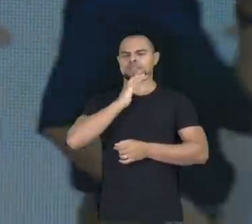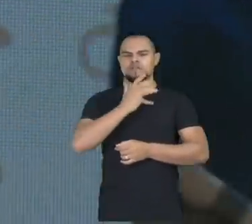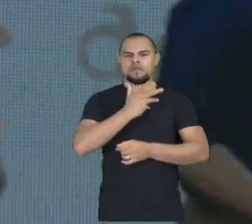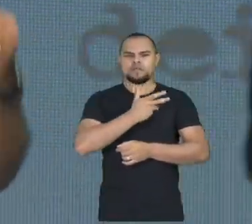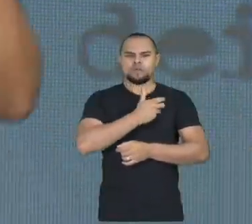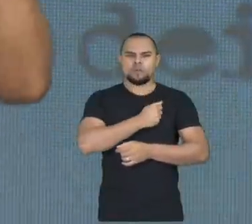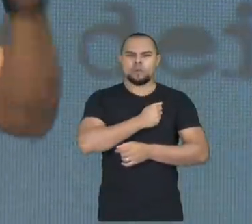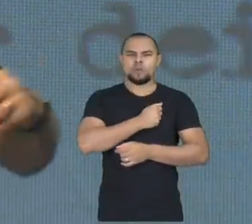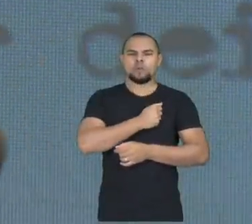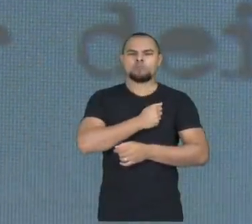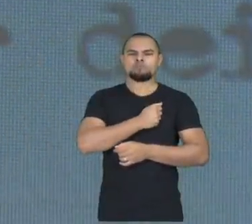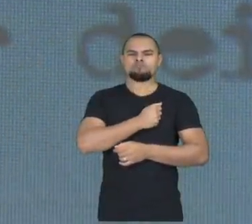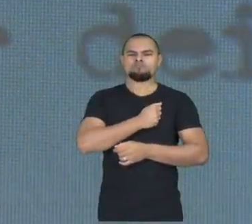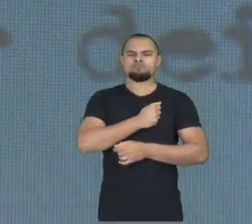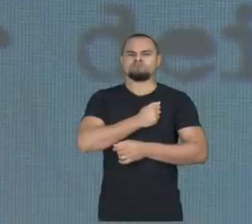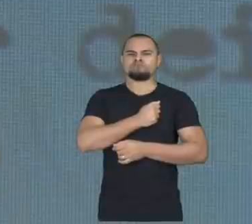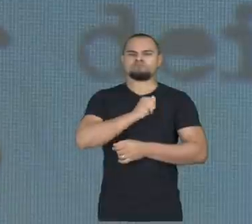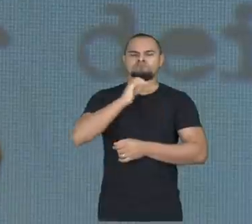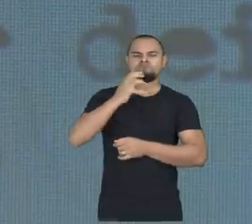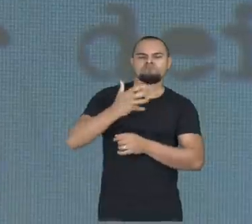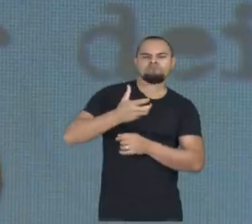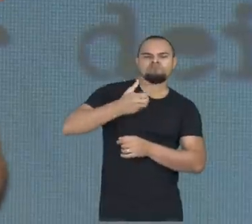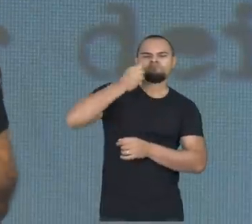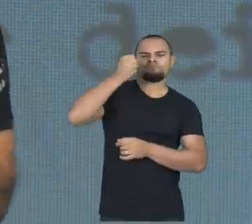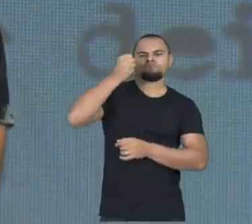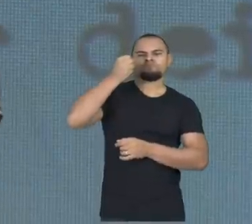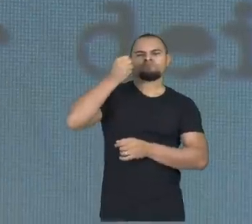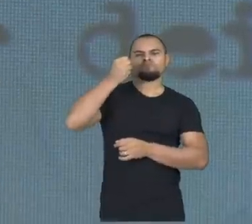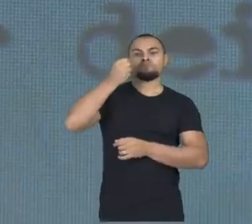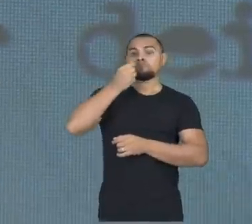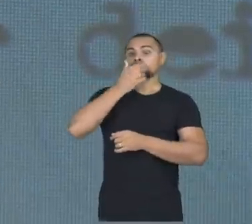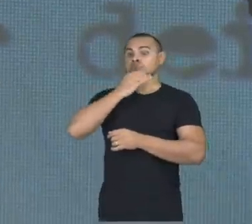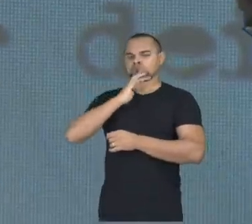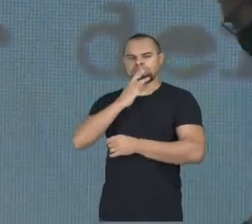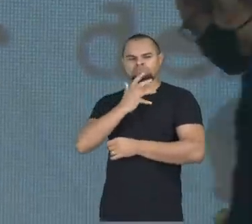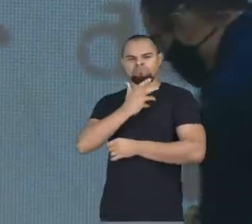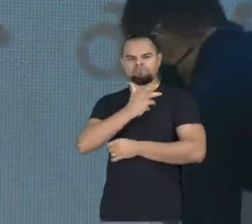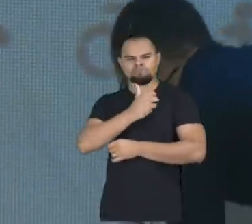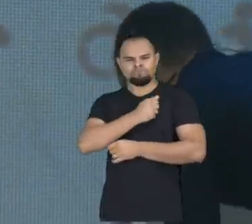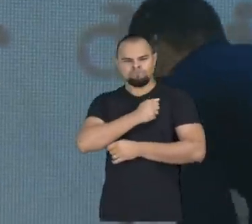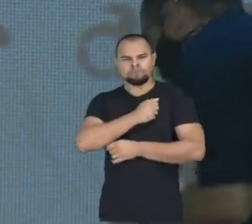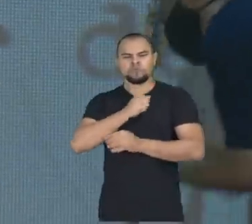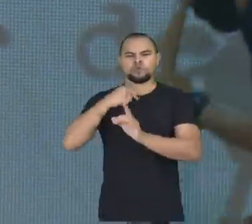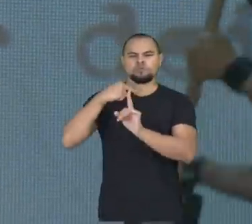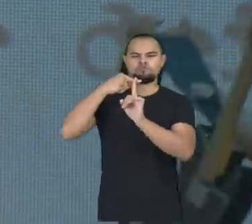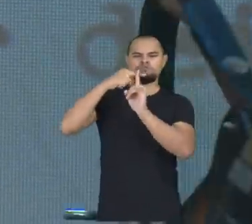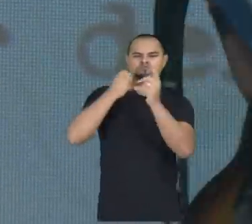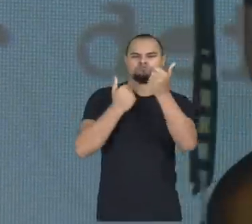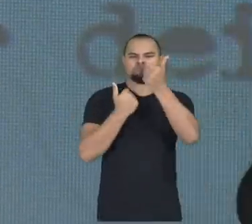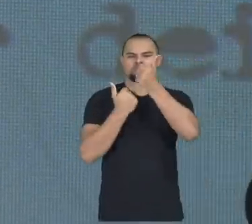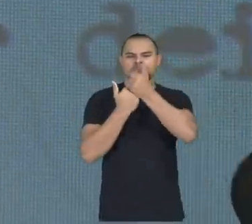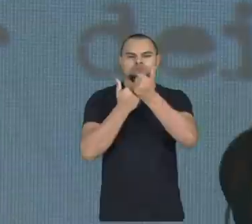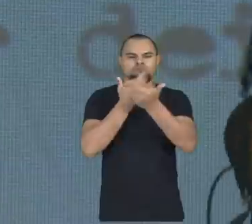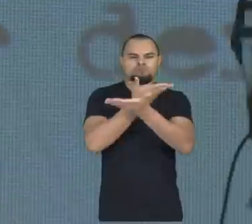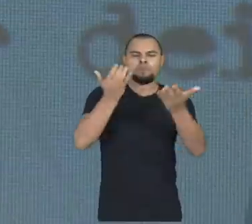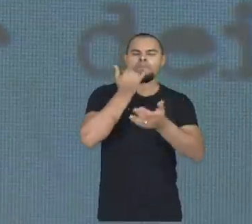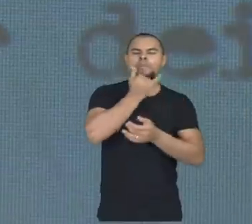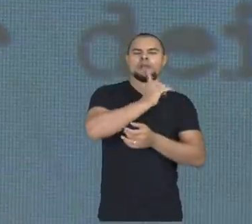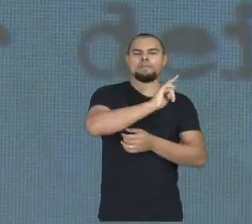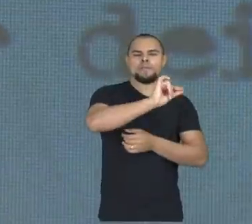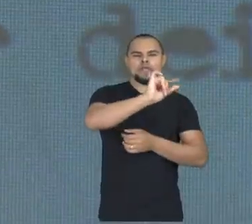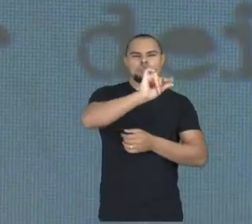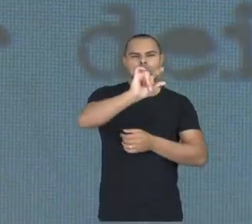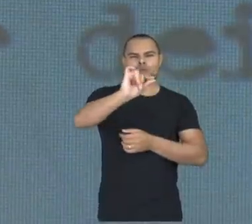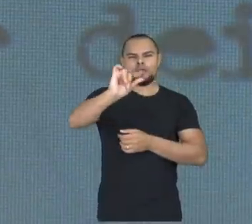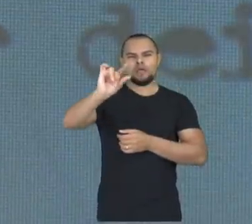o Redentor de toda a terra, e o seu Redentor pessoal, que Ele morreu na cruz para perdoar os teus pecados, para te